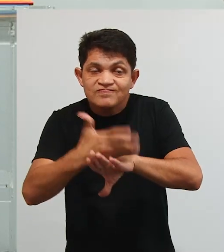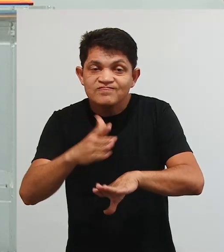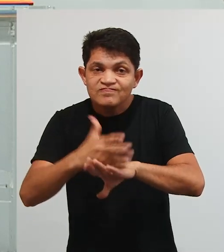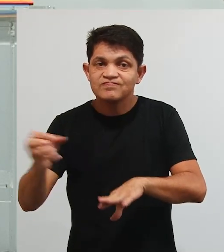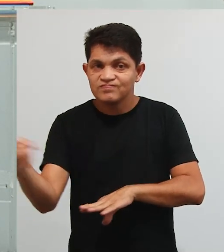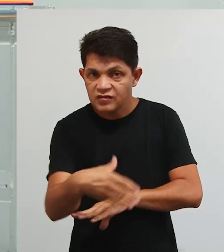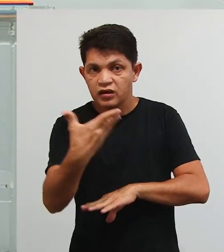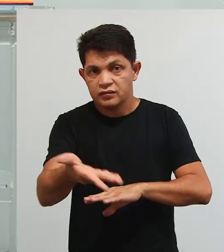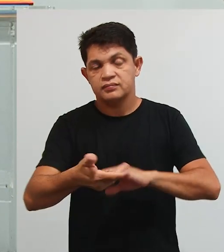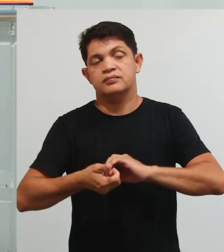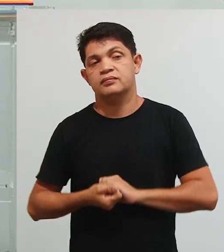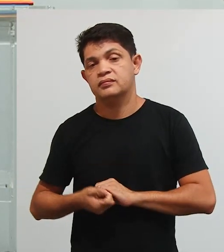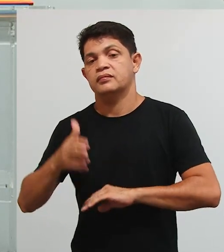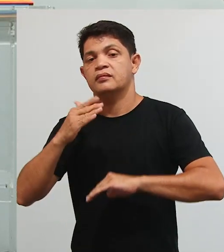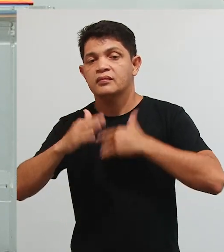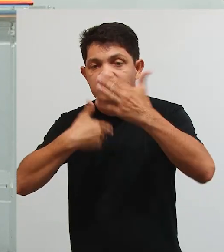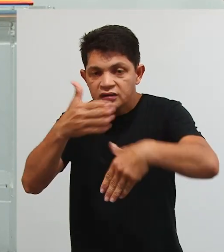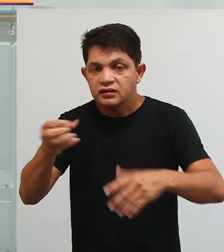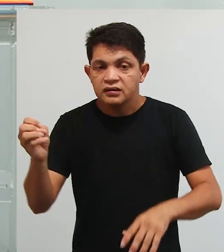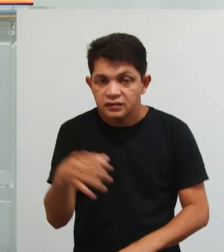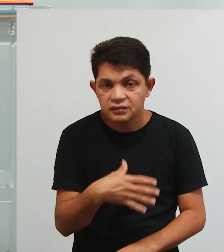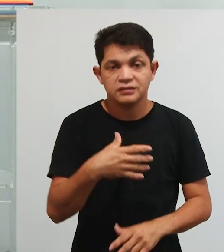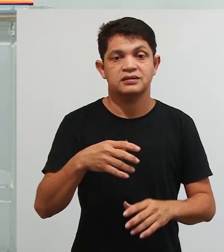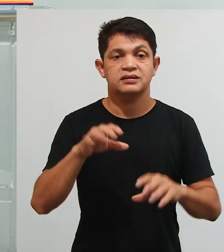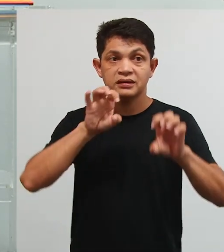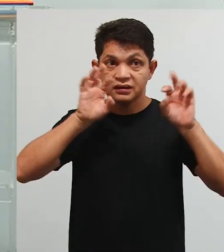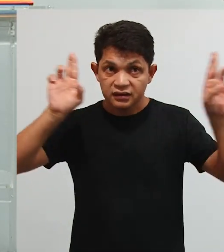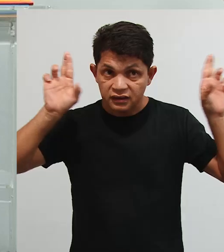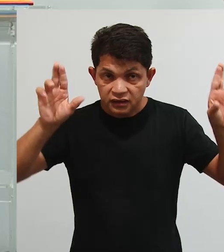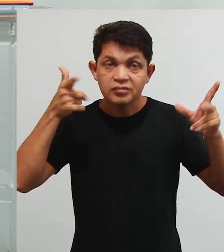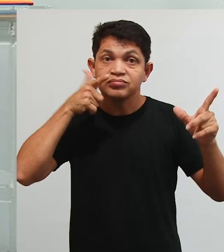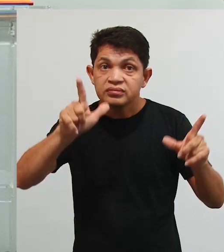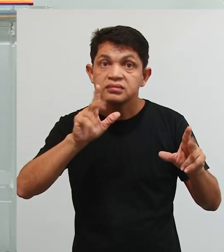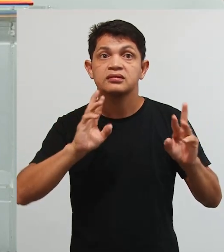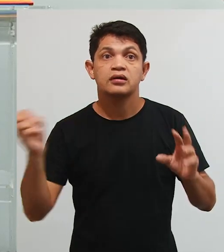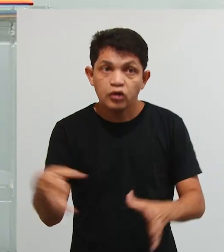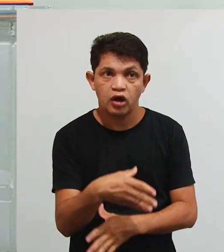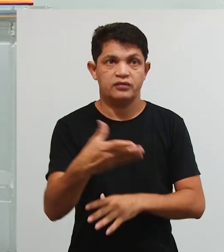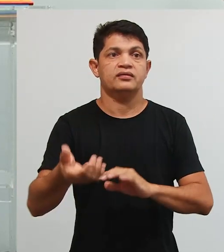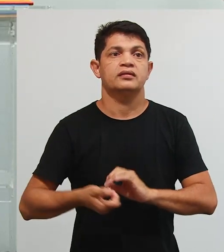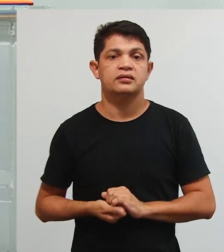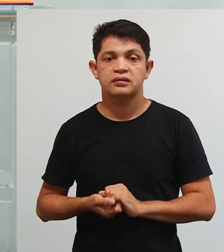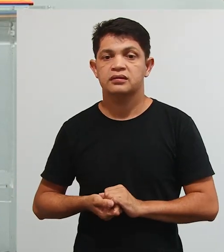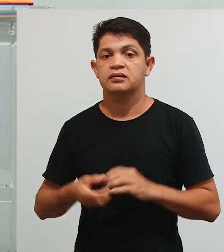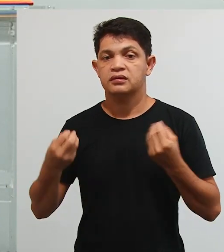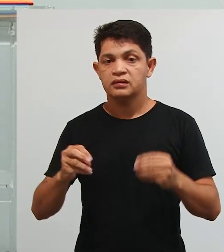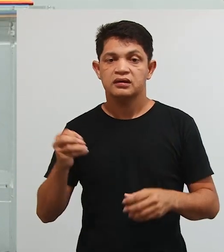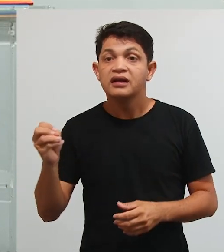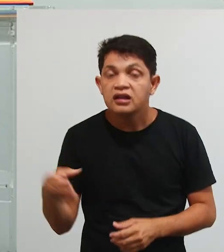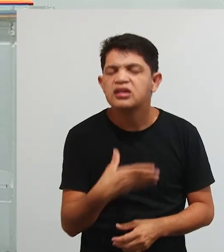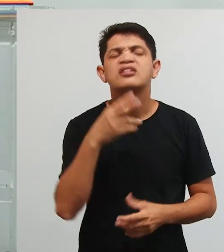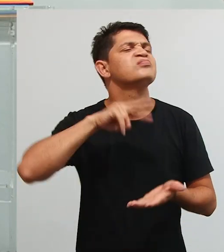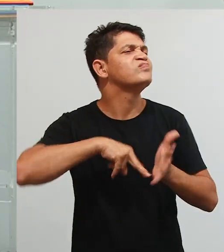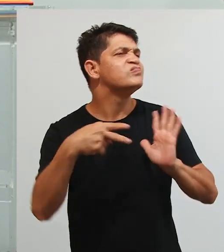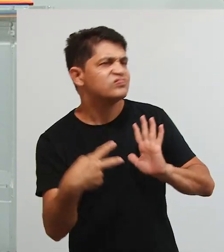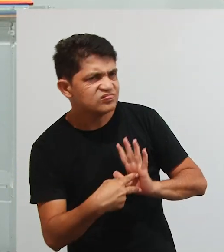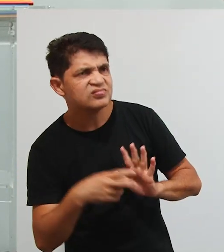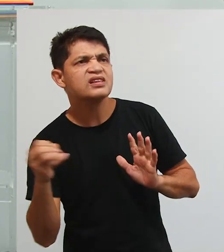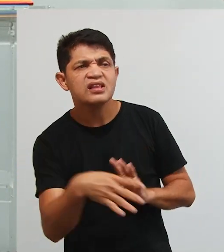adaptar às mudanças, não só as climáticas, mas as tecnológicas, as contextuais, as sociais,